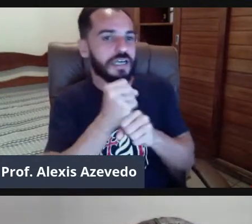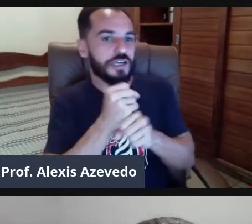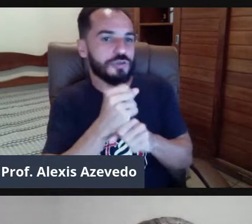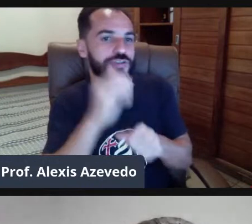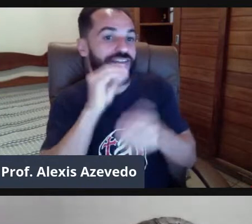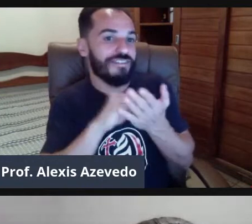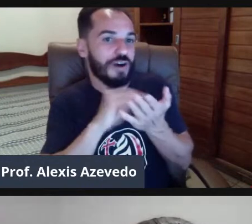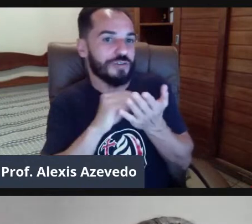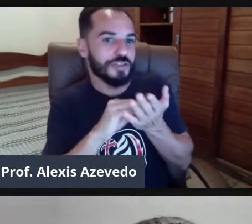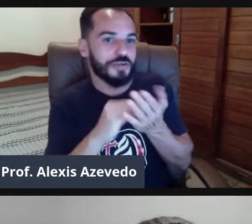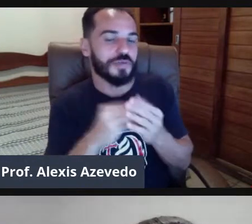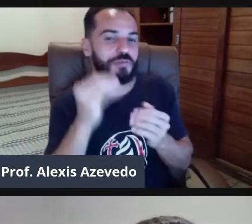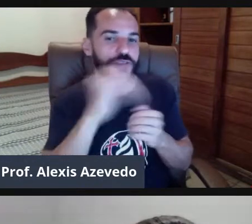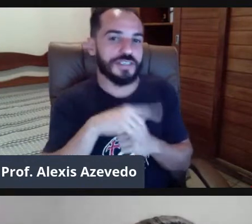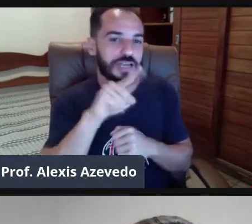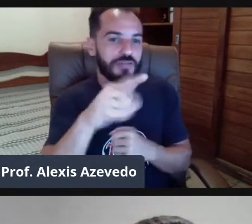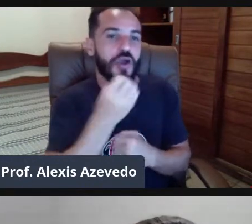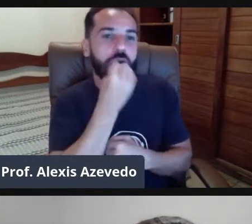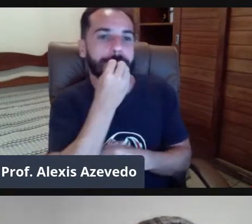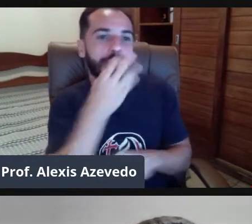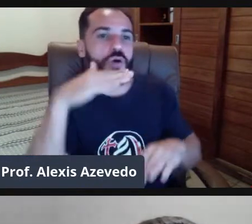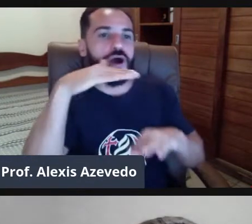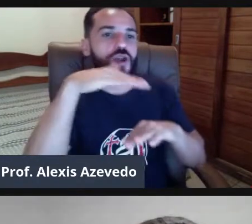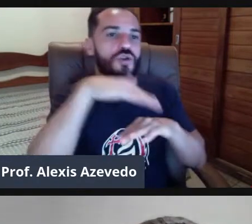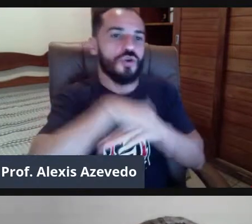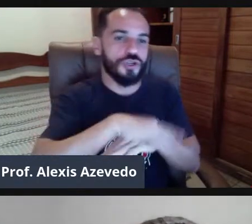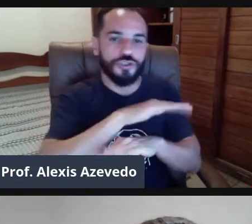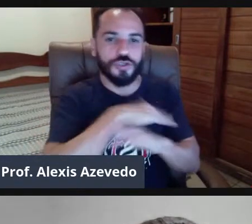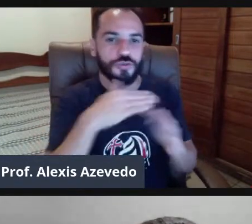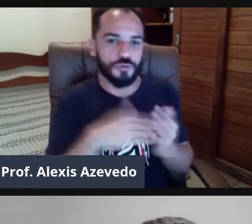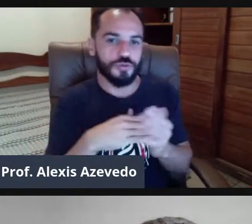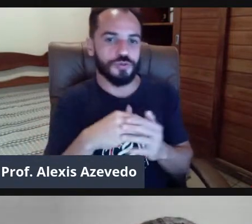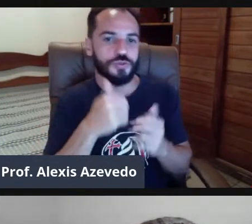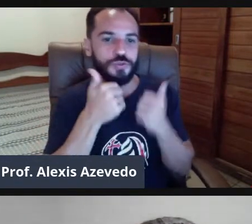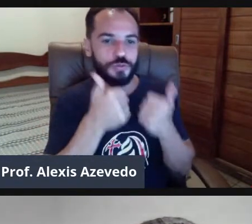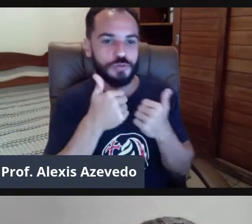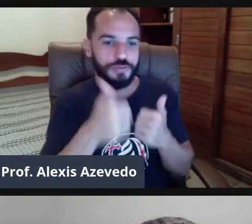escola. É isso aí, uma boa noite. É isso que eu tinha para falar.